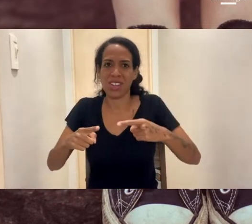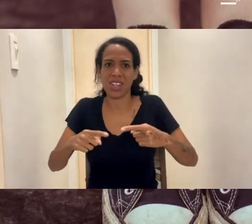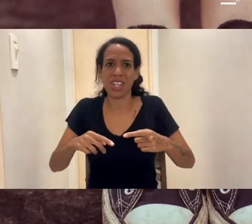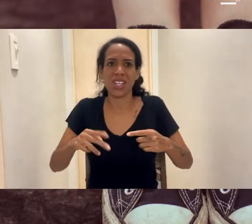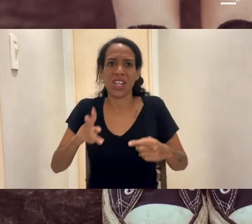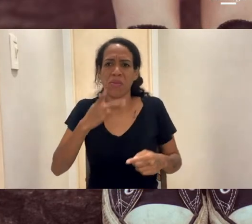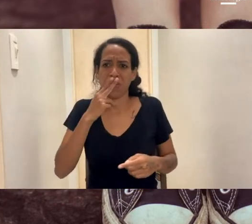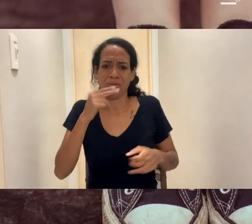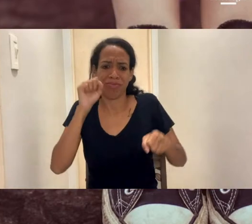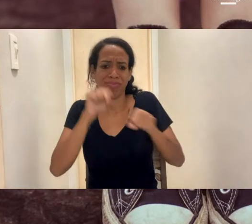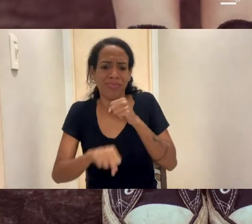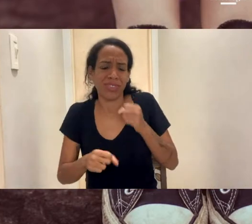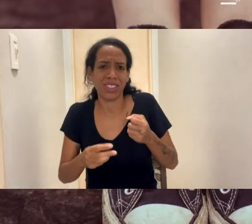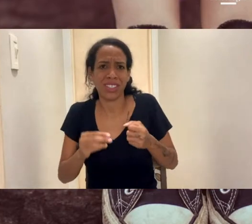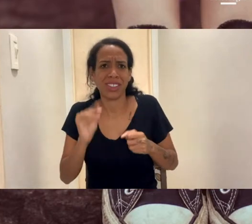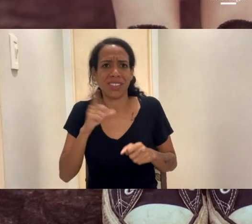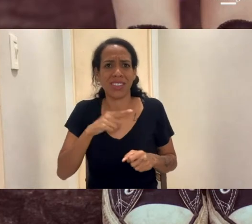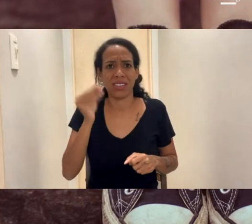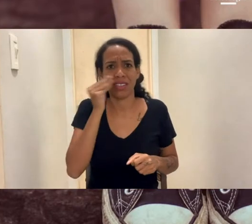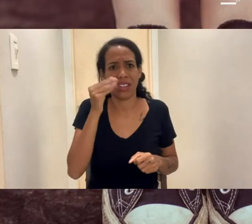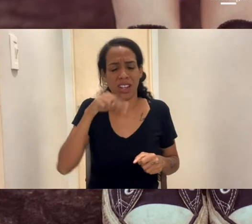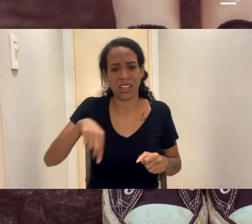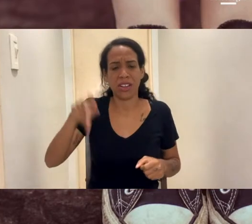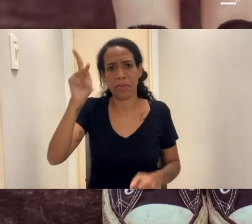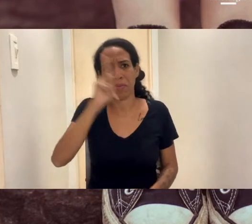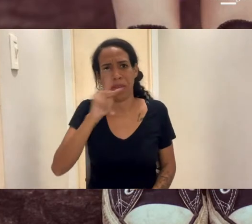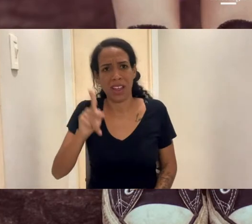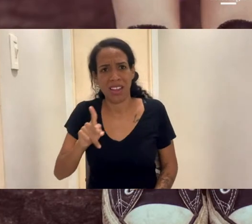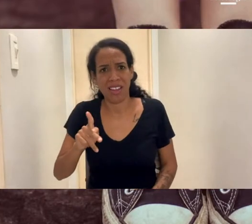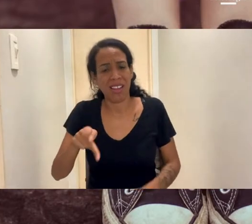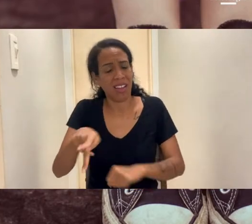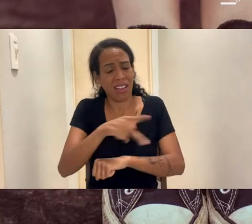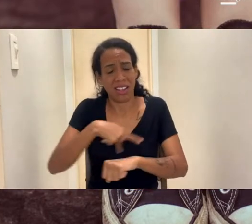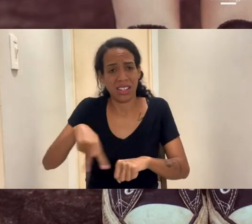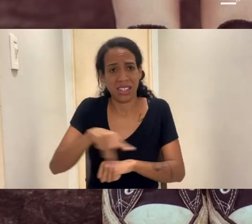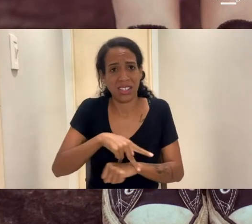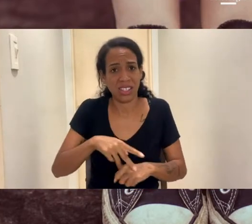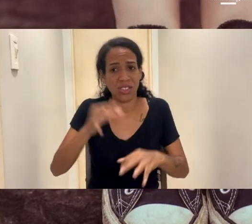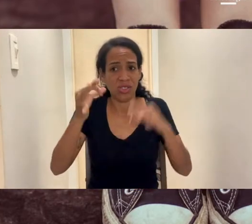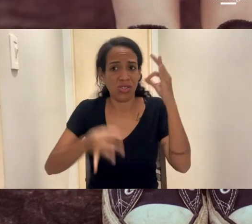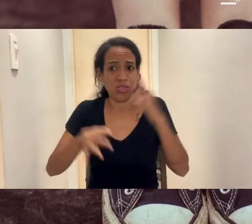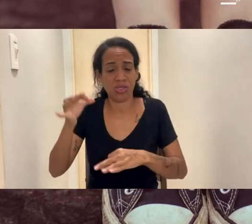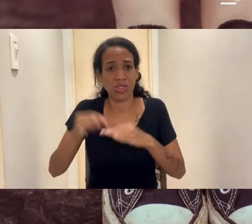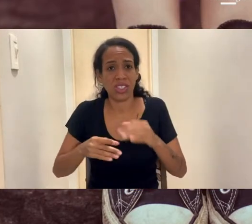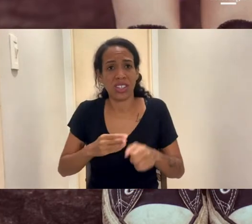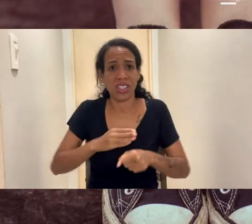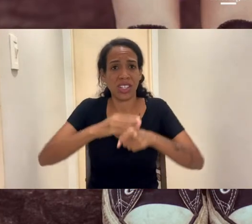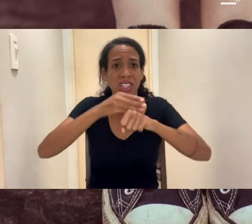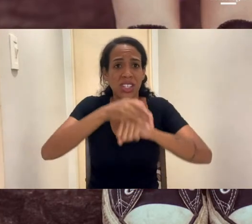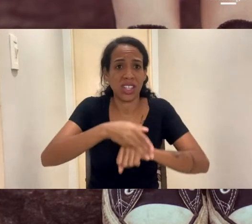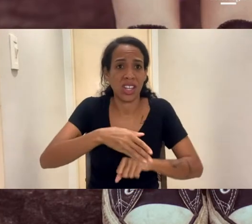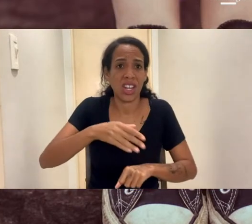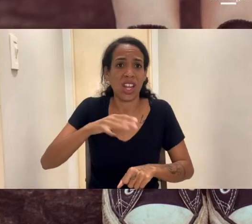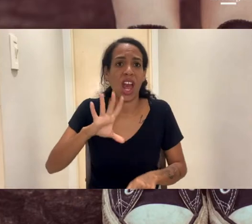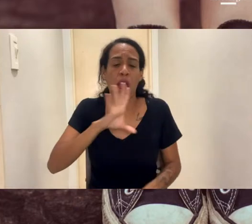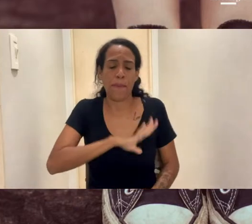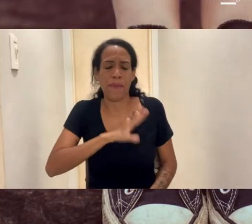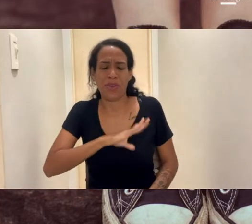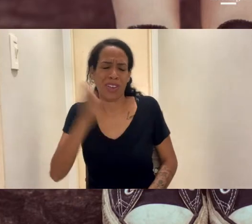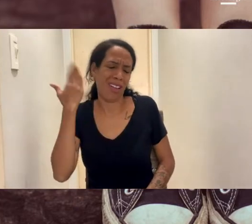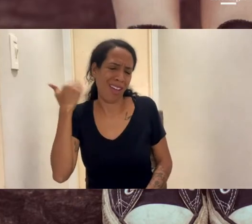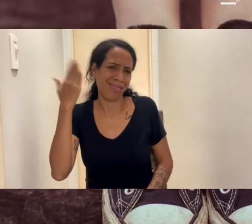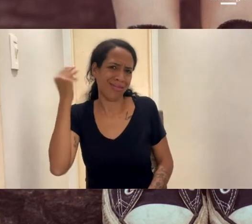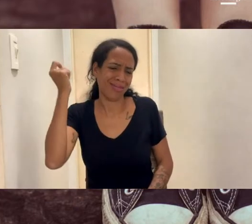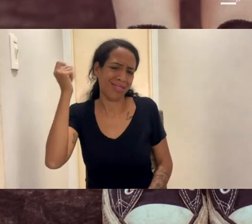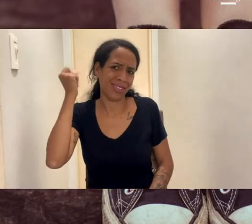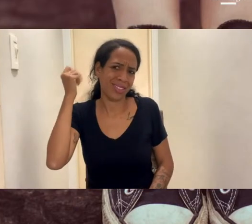que caracteriza o nosso país, o nosso sistema de justiça, desde a invasão aí de Portugal. E é nesse